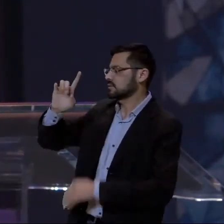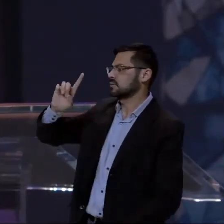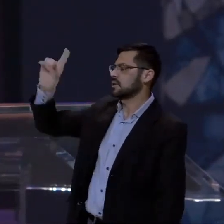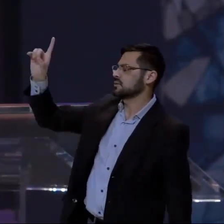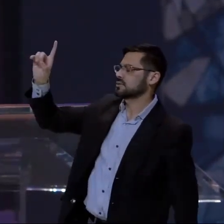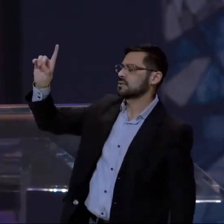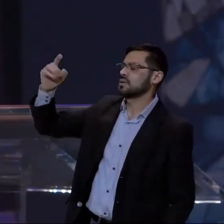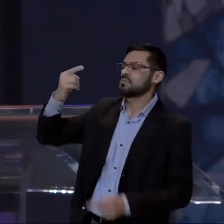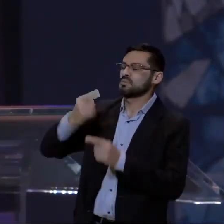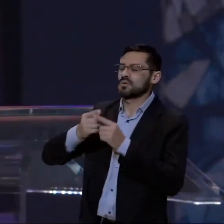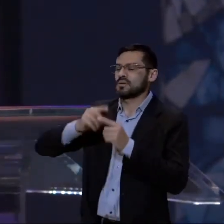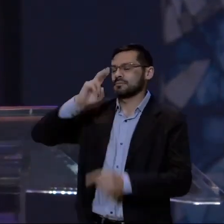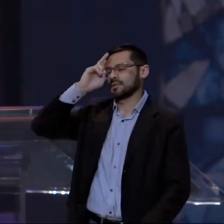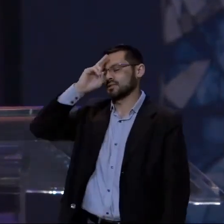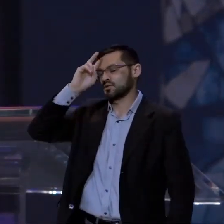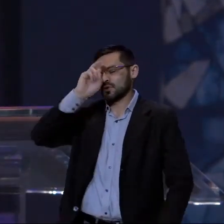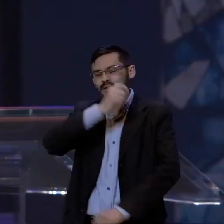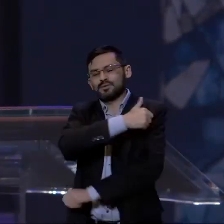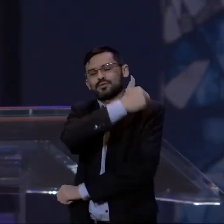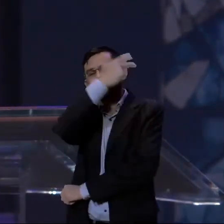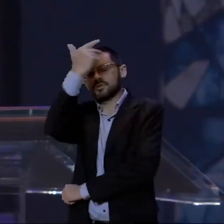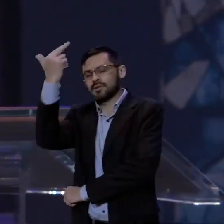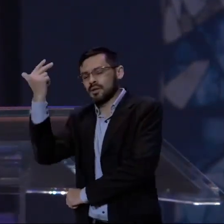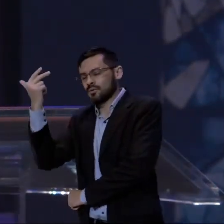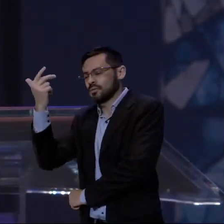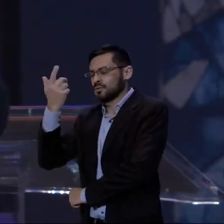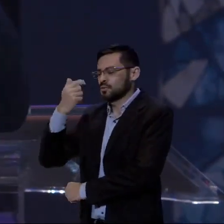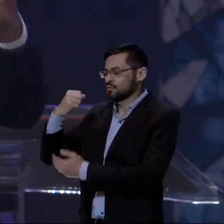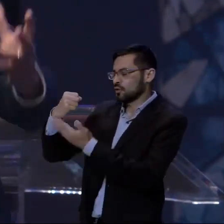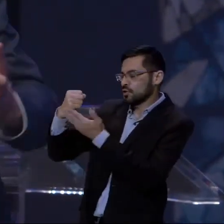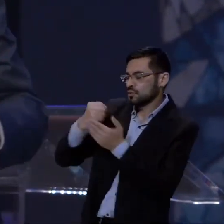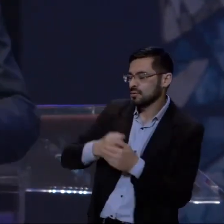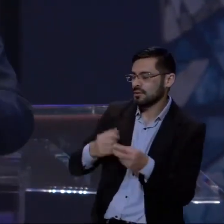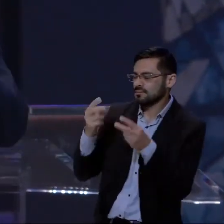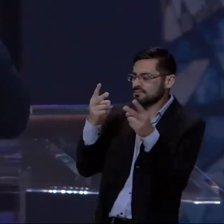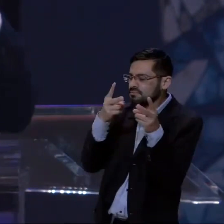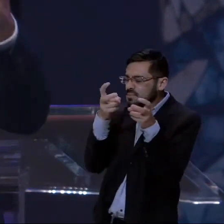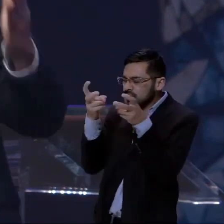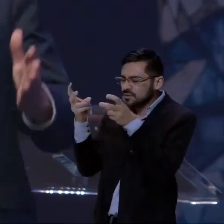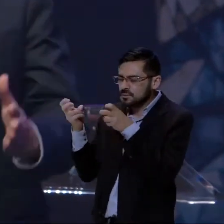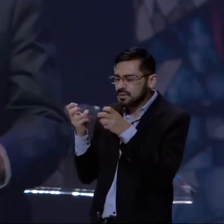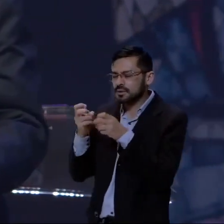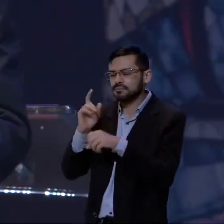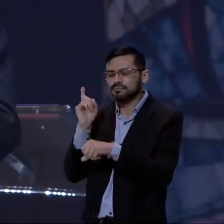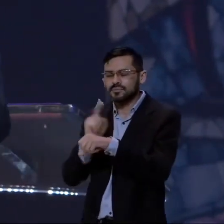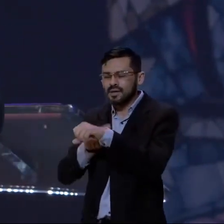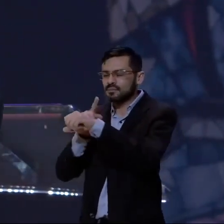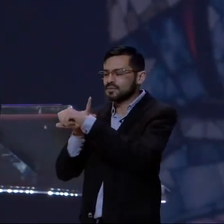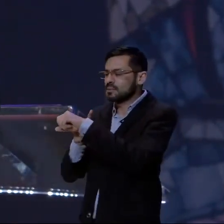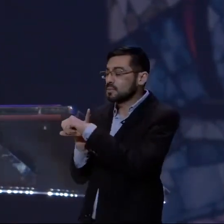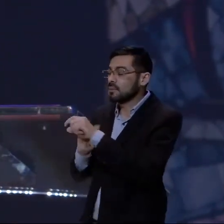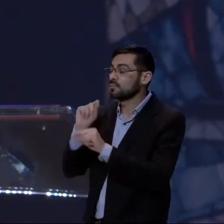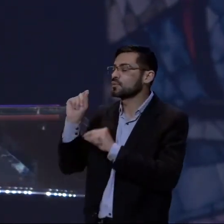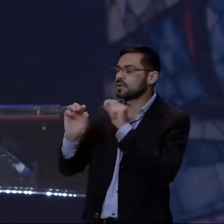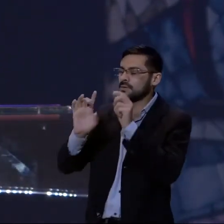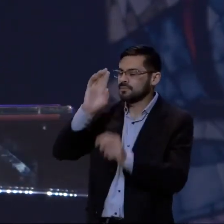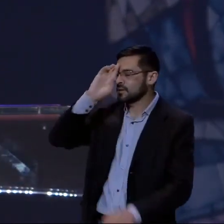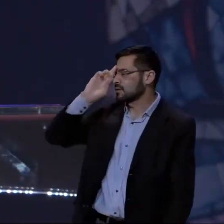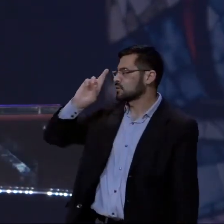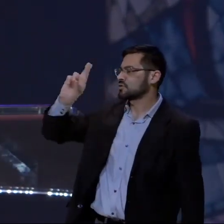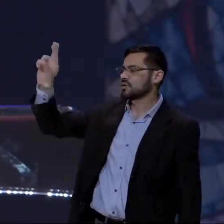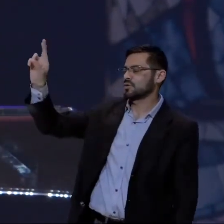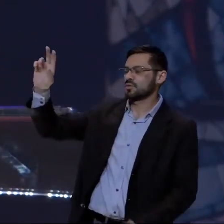as histórias do Natal nos ajudam a ver anualmente, de tempos em tempos, que o Senhor